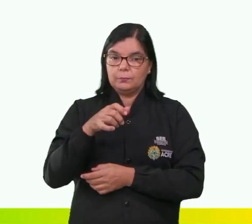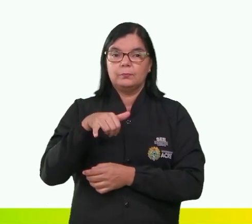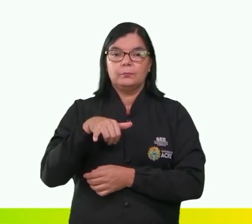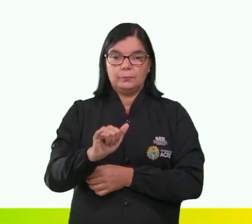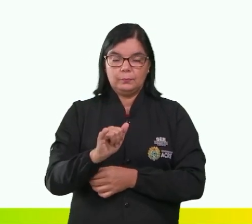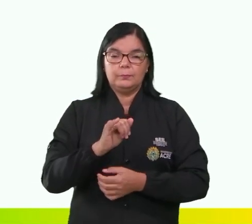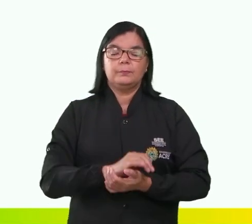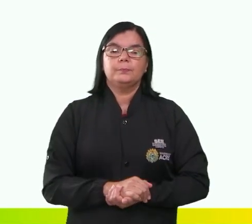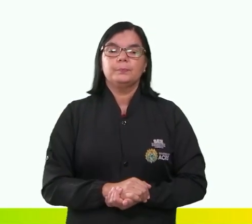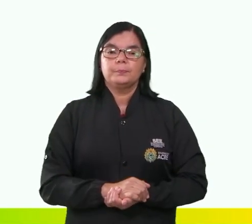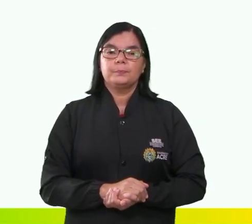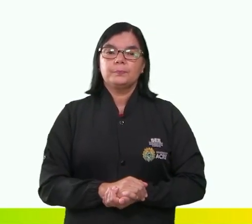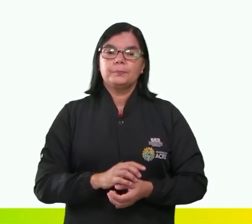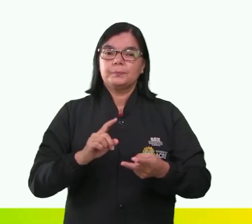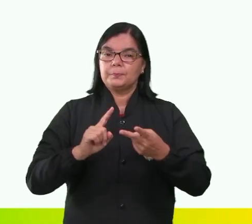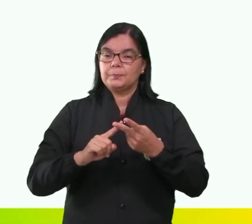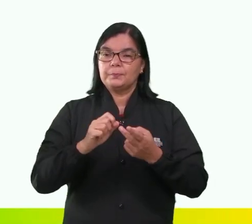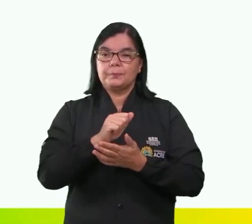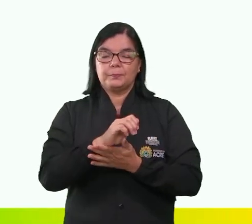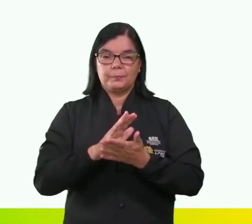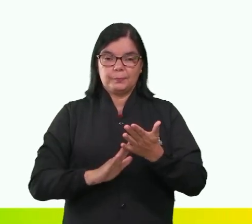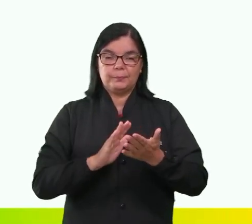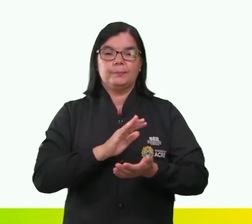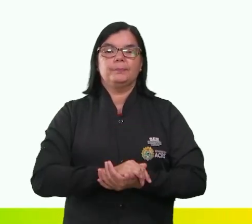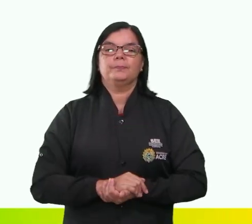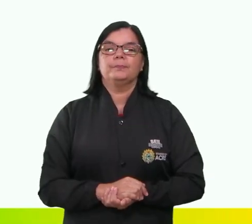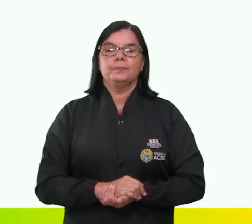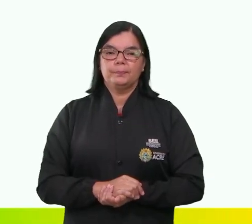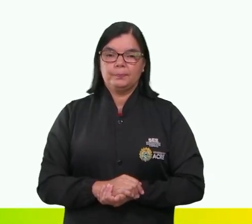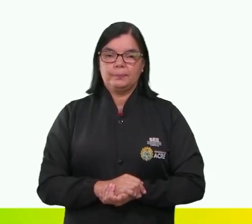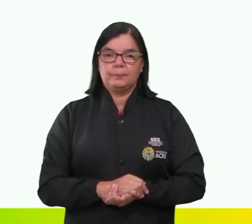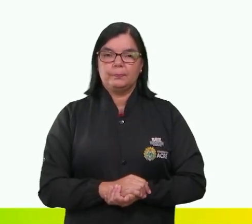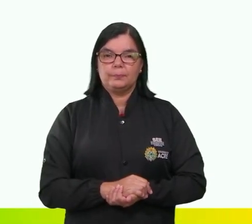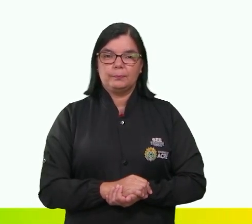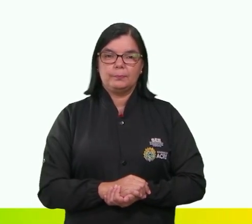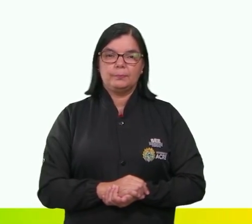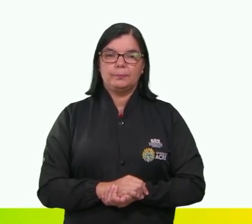vértice. Vamos para a segunda questão.